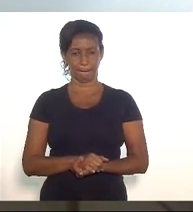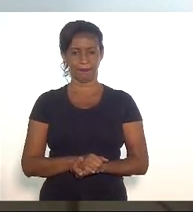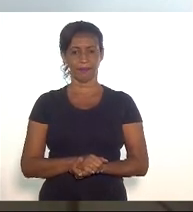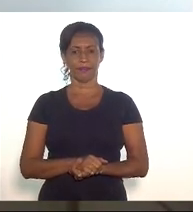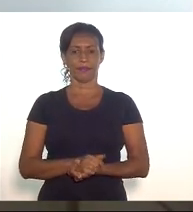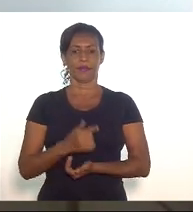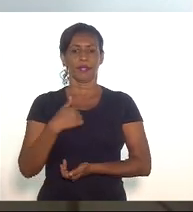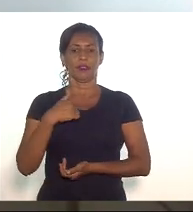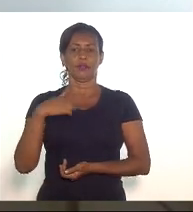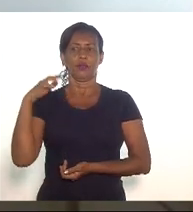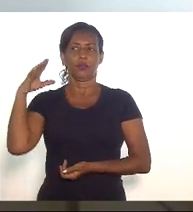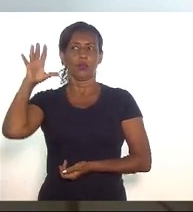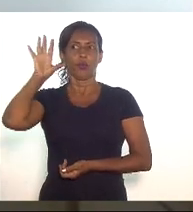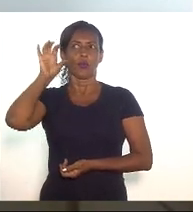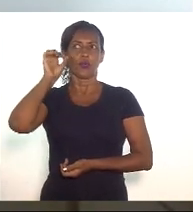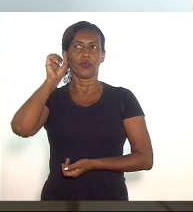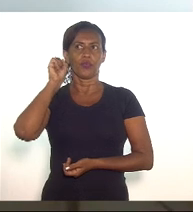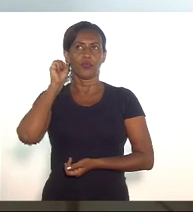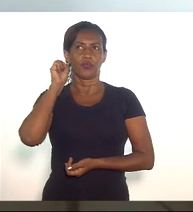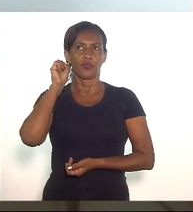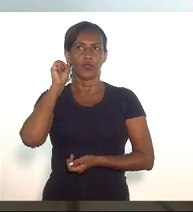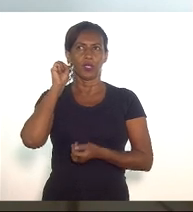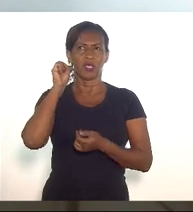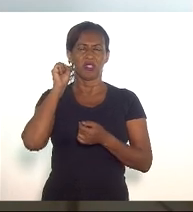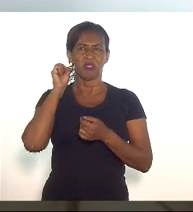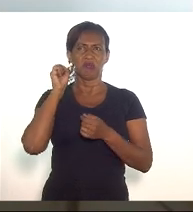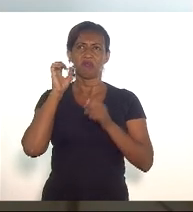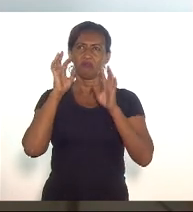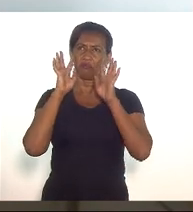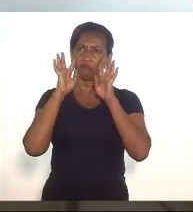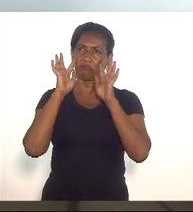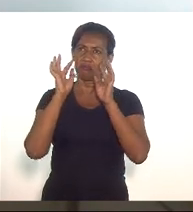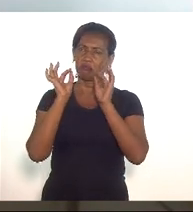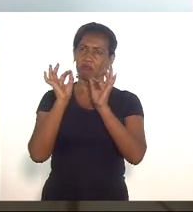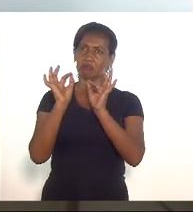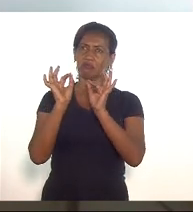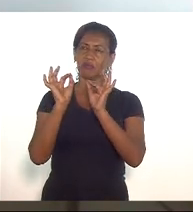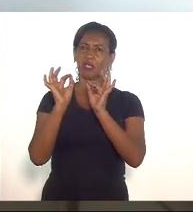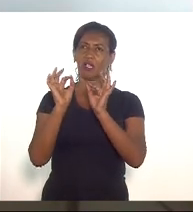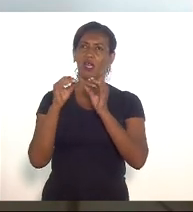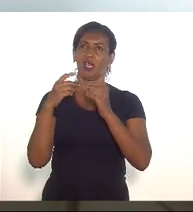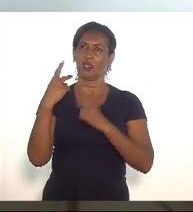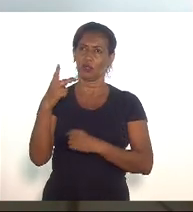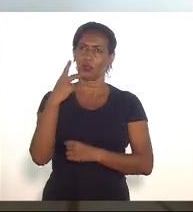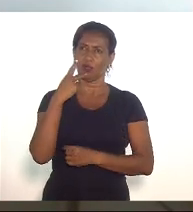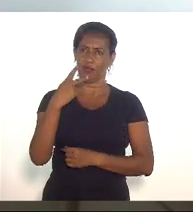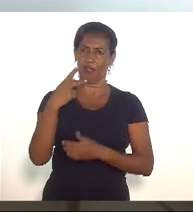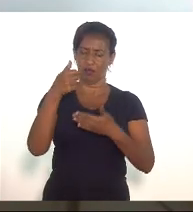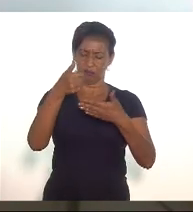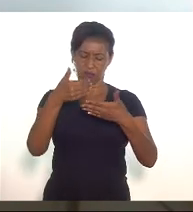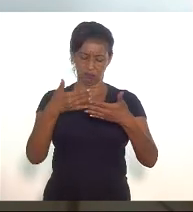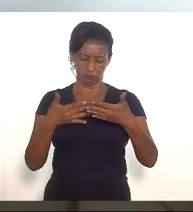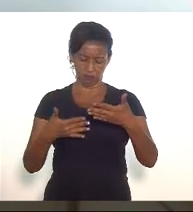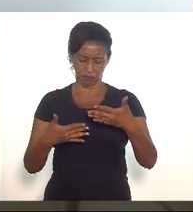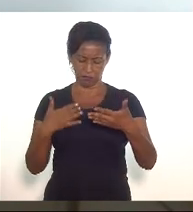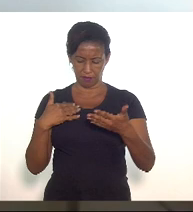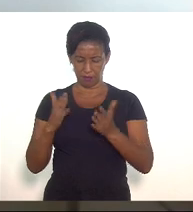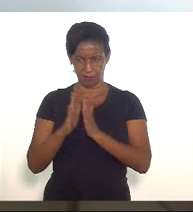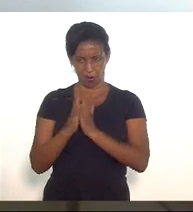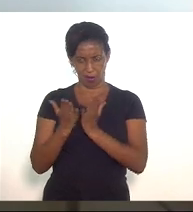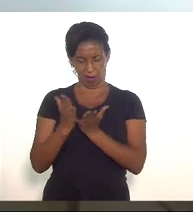ouvi com toda atenção a sua exposição. E no meu caderno